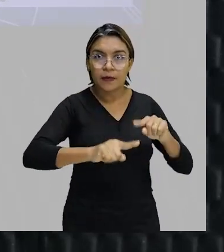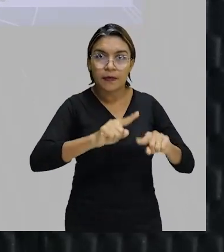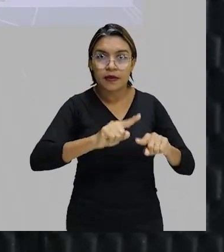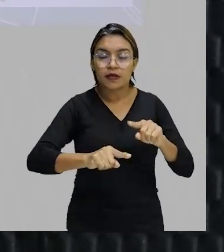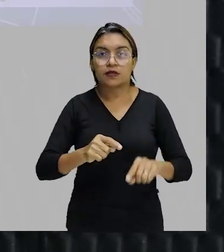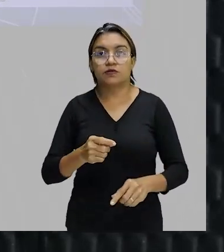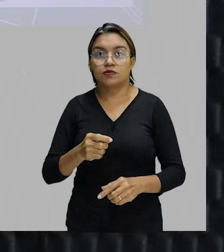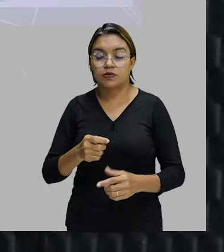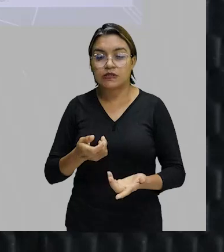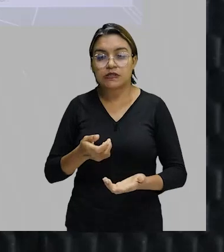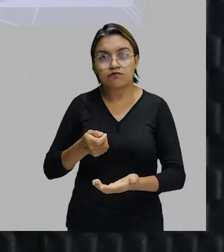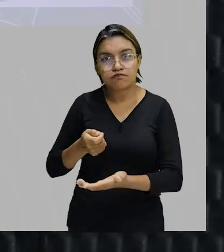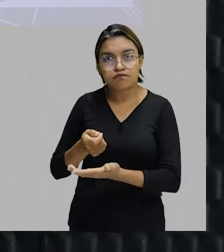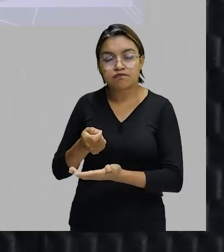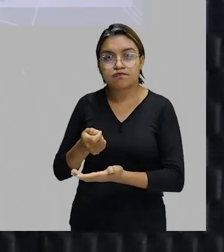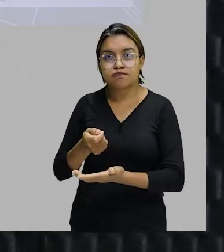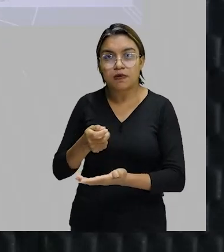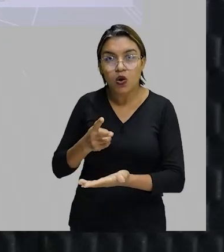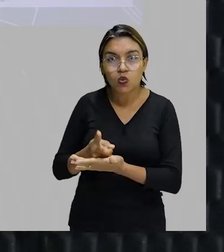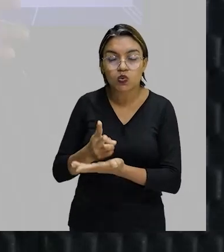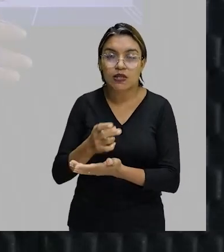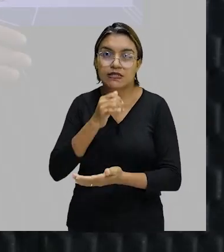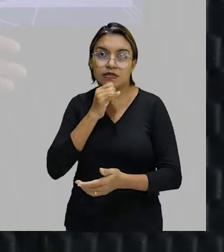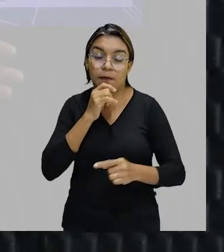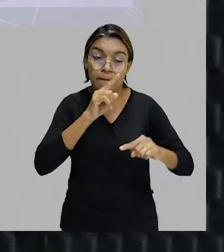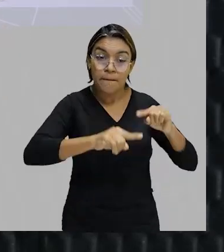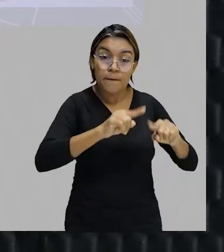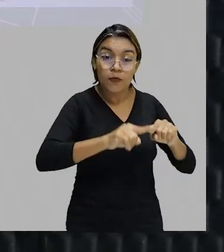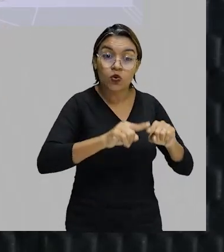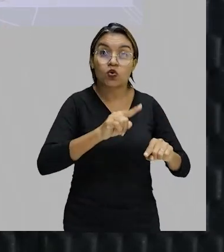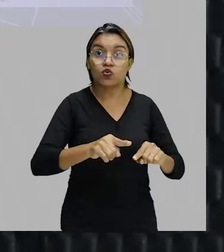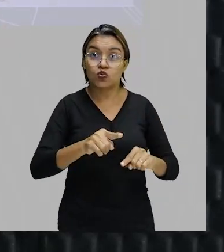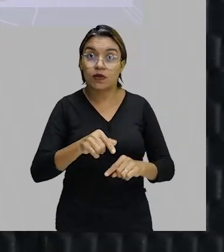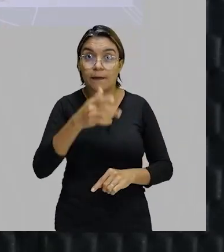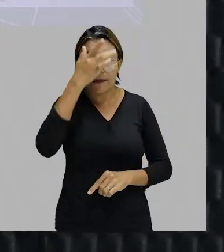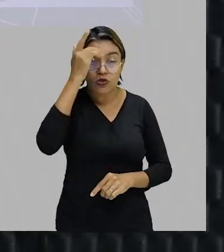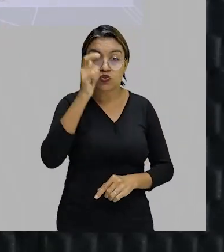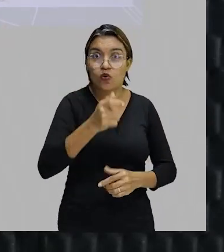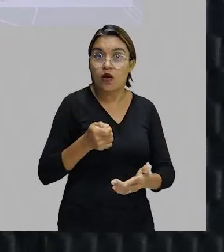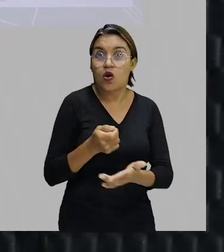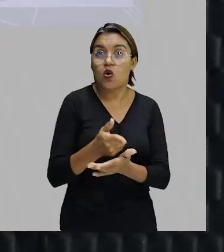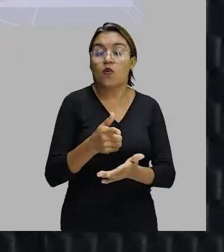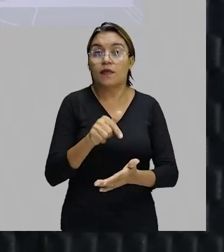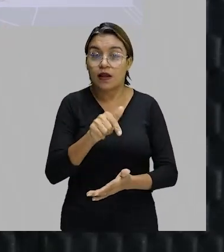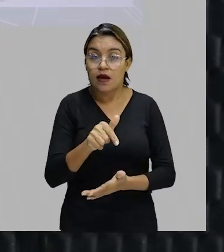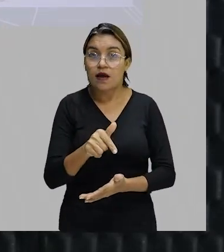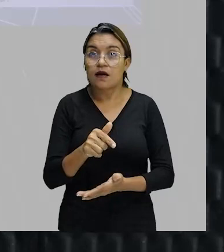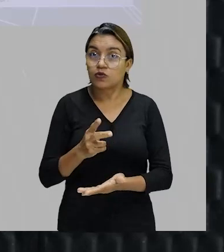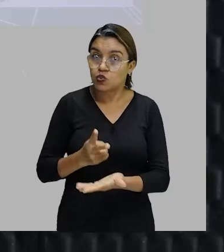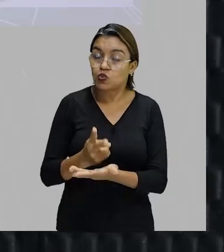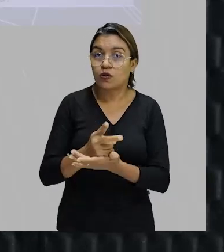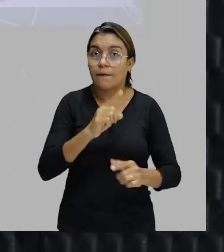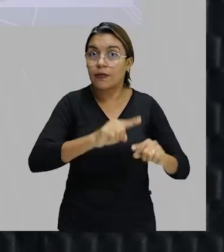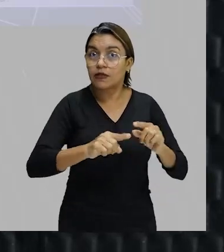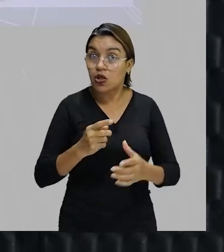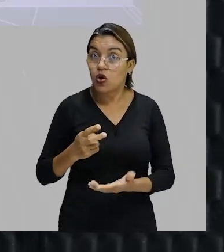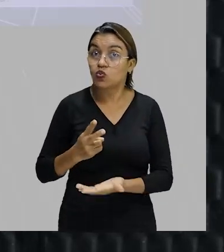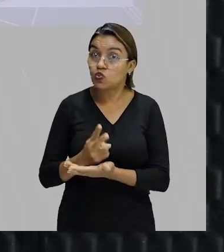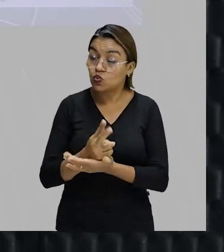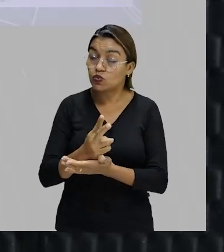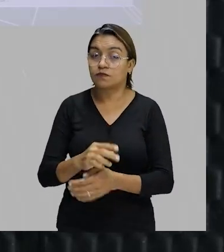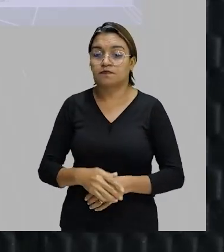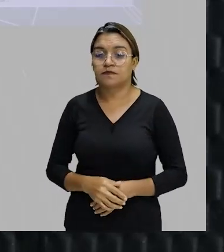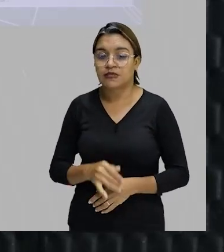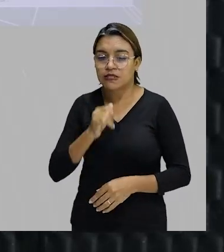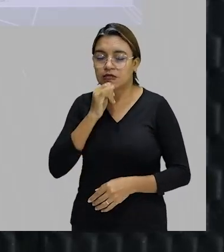durável, ou seja, aqueles produtos que são destinados ao consumidor final e que têm um tempo de vida maior. Quando nós vamos olhar a